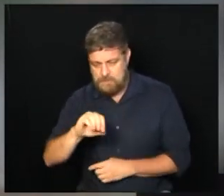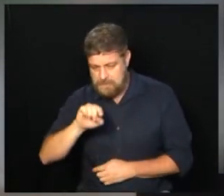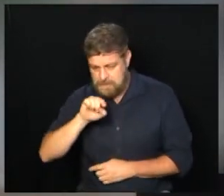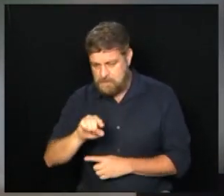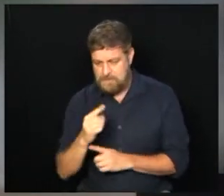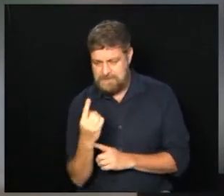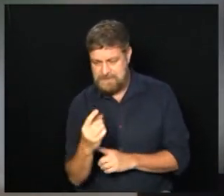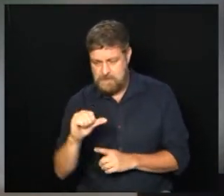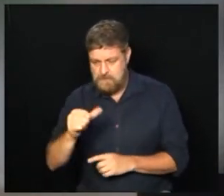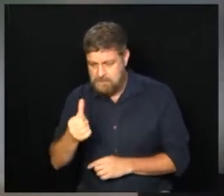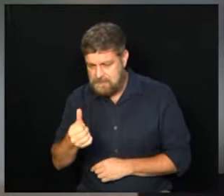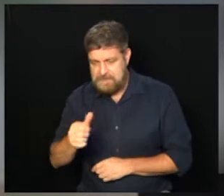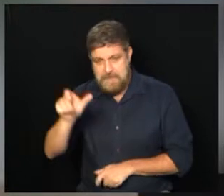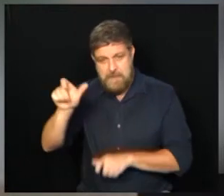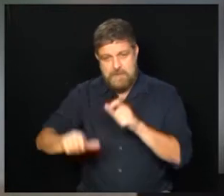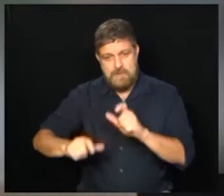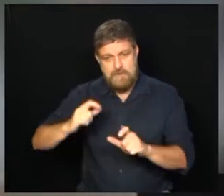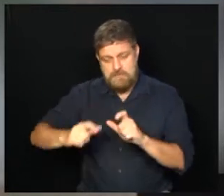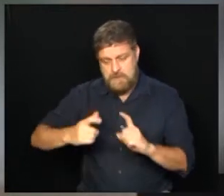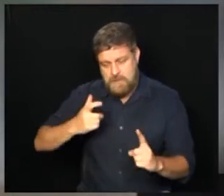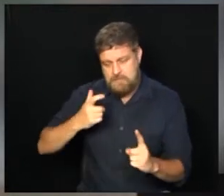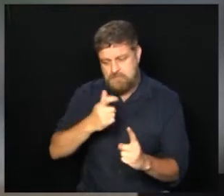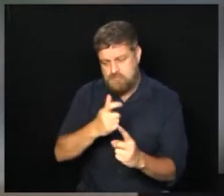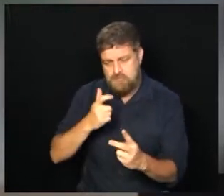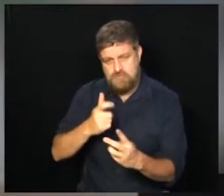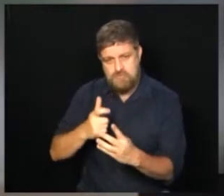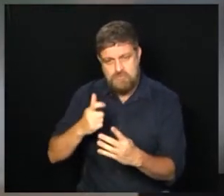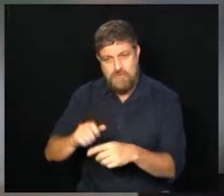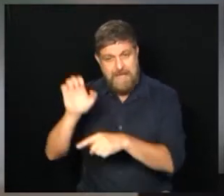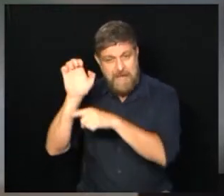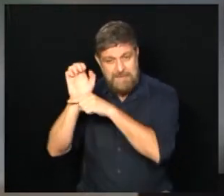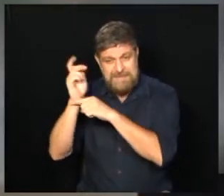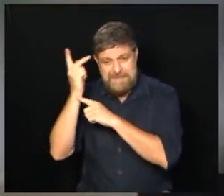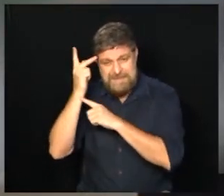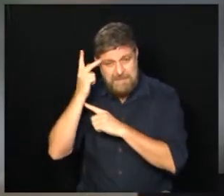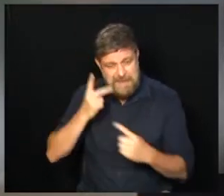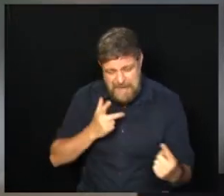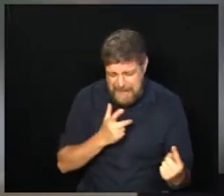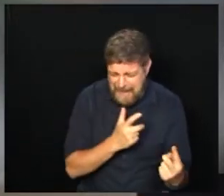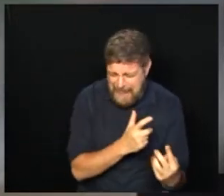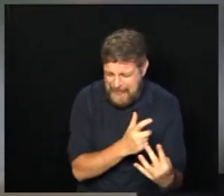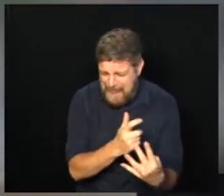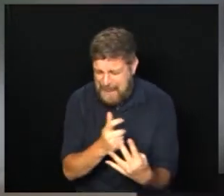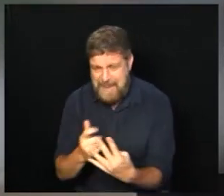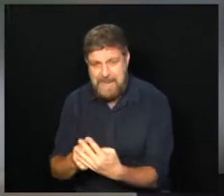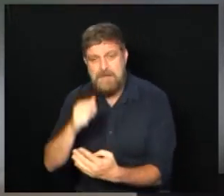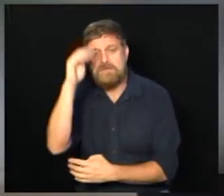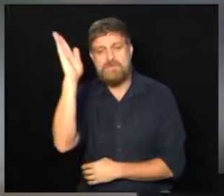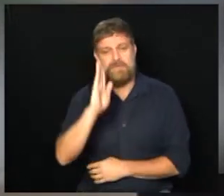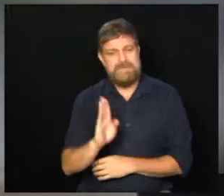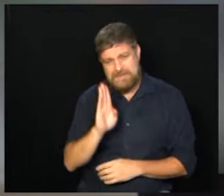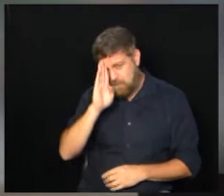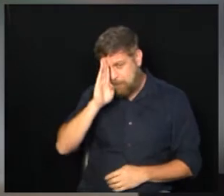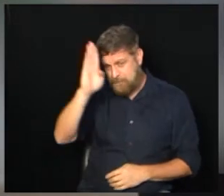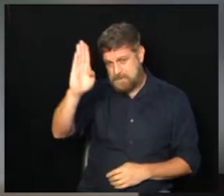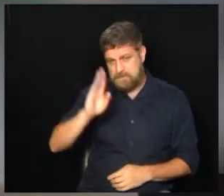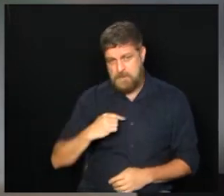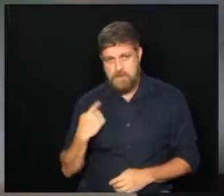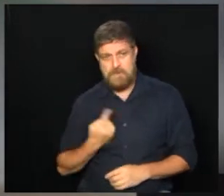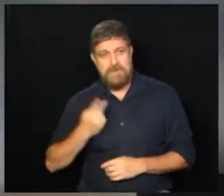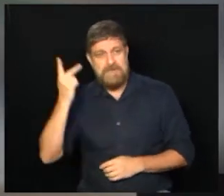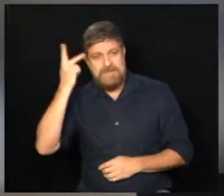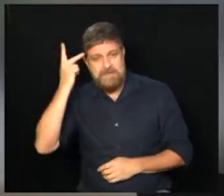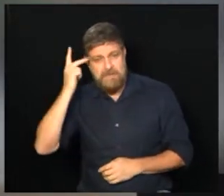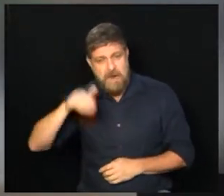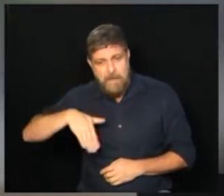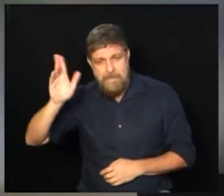51.390.196 doses de vacina aplicada. É o estado que mais vacina no Brasil e, como região, São Paulo vacinou mais do